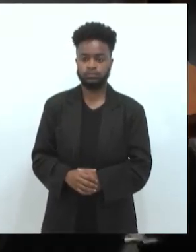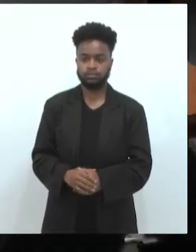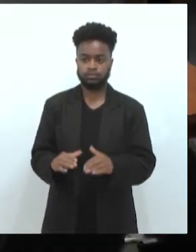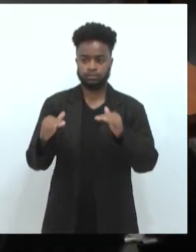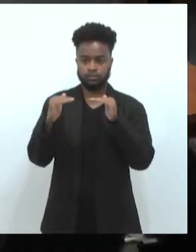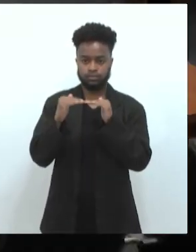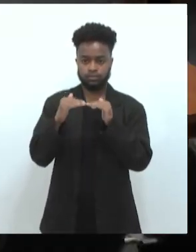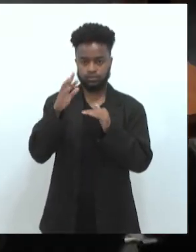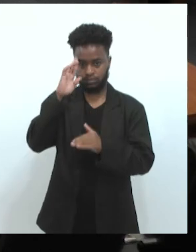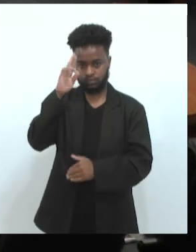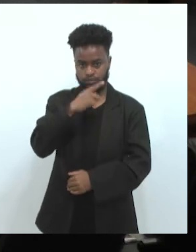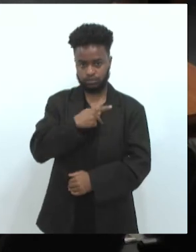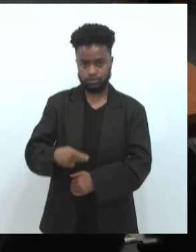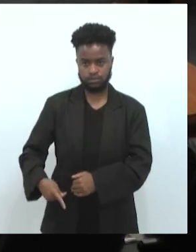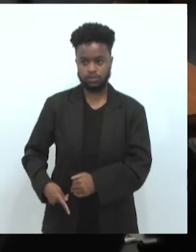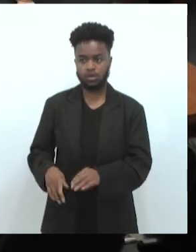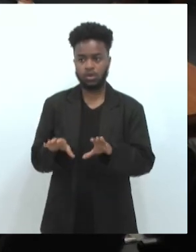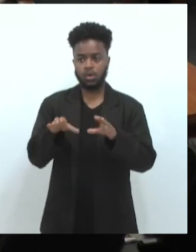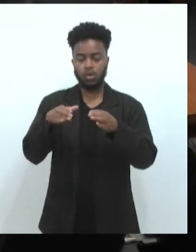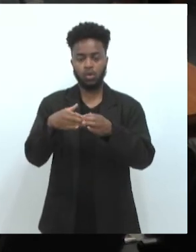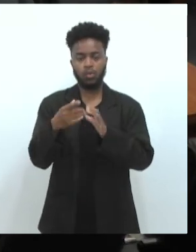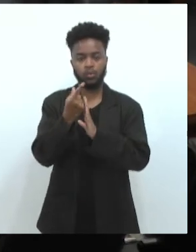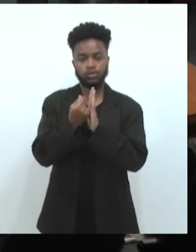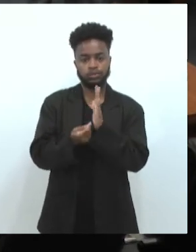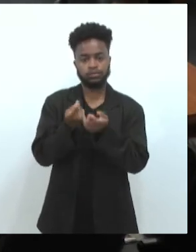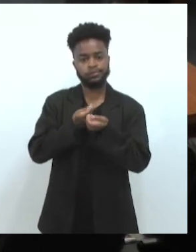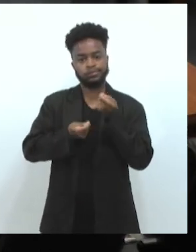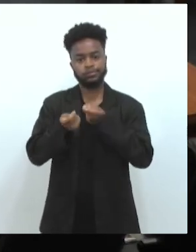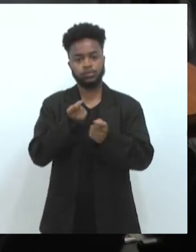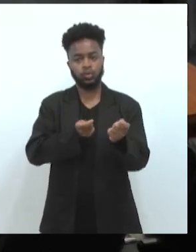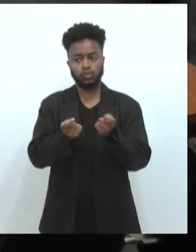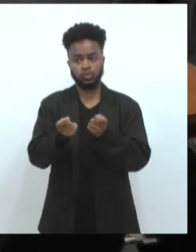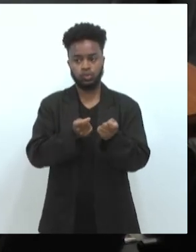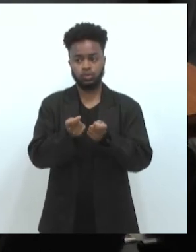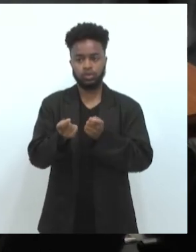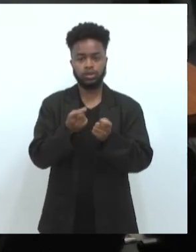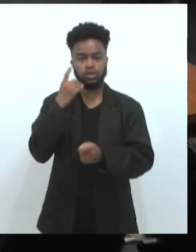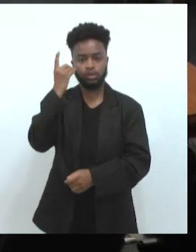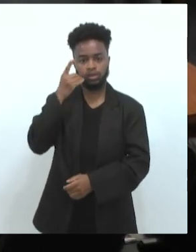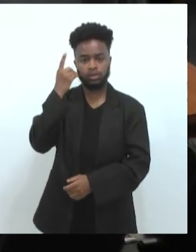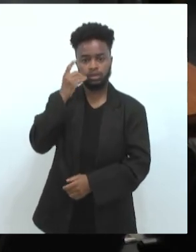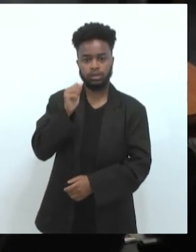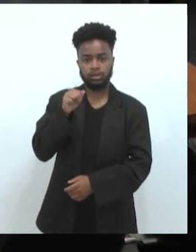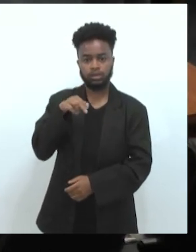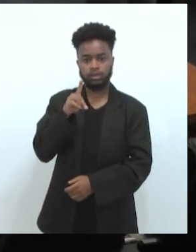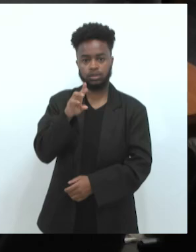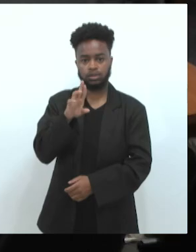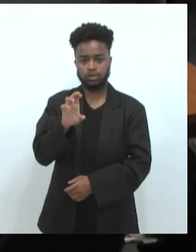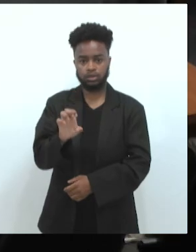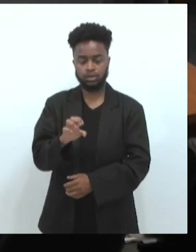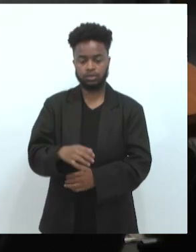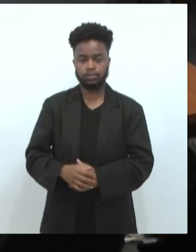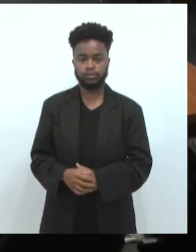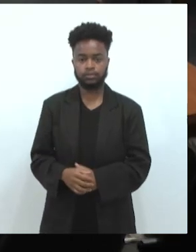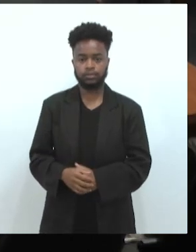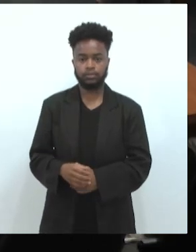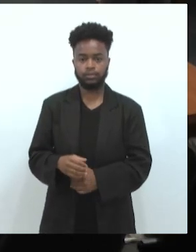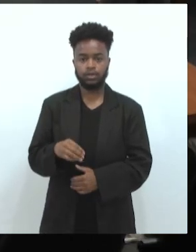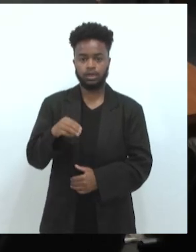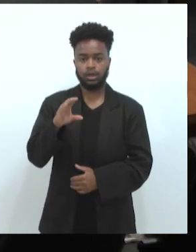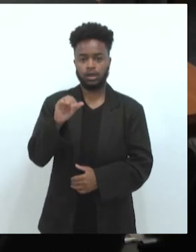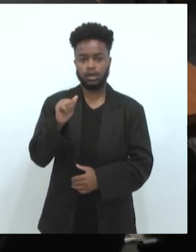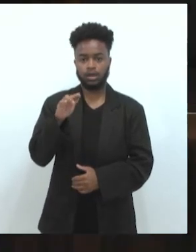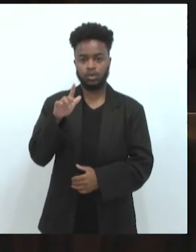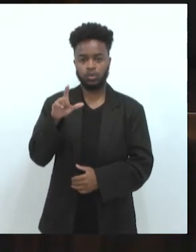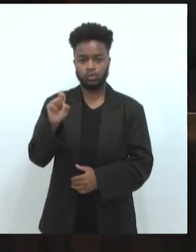Favorável, presidente. Pela Comissão de Orçamentos, Finanças, Fiscalização Financeira e Controle, deputado André Correia. Deputado Carlos